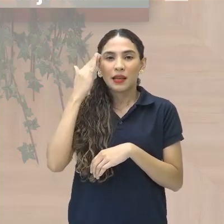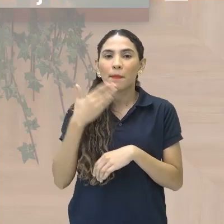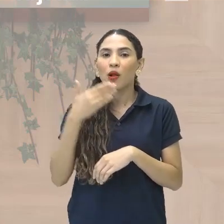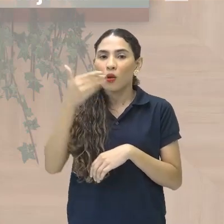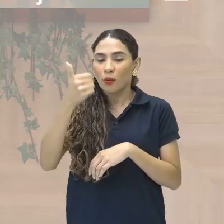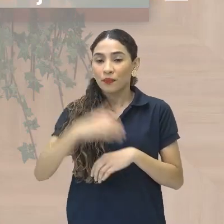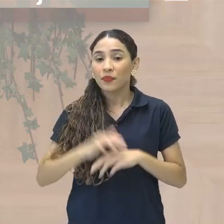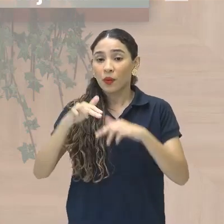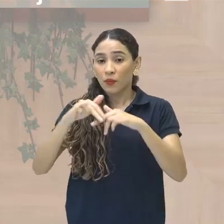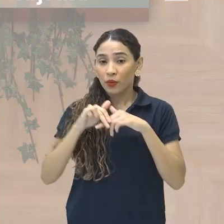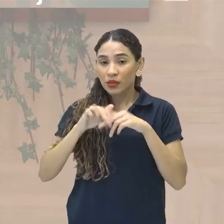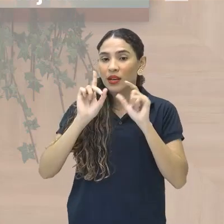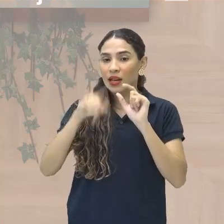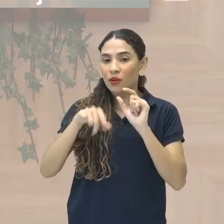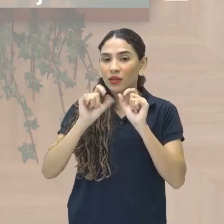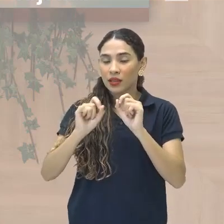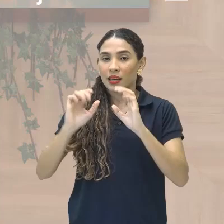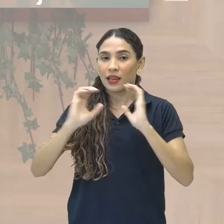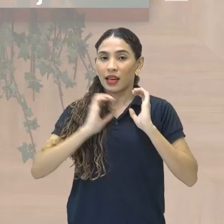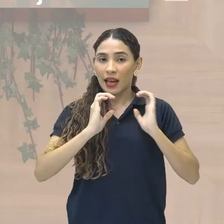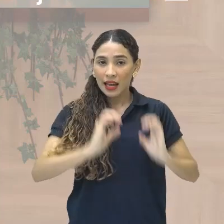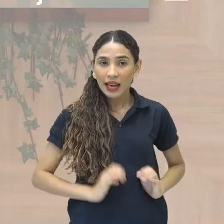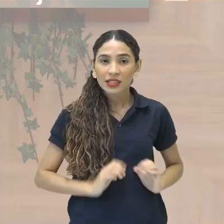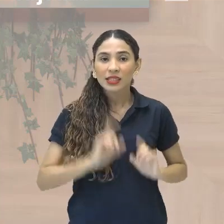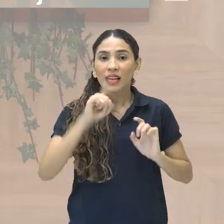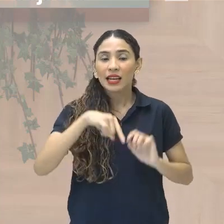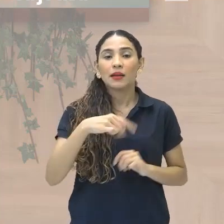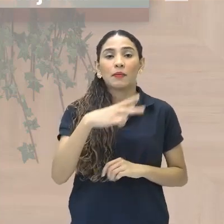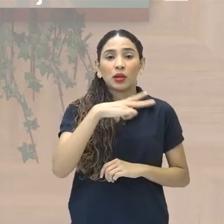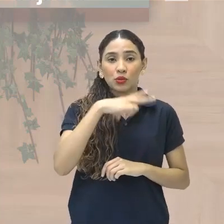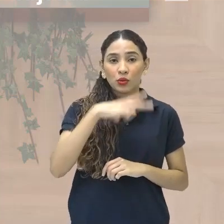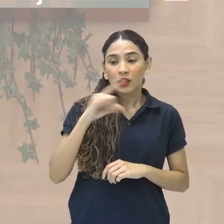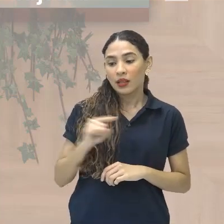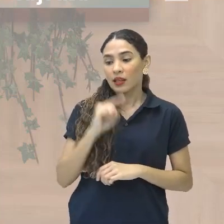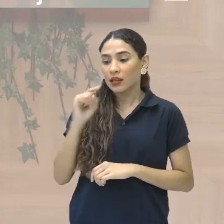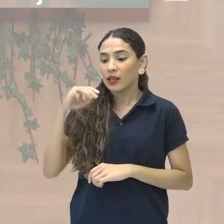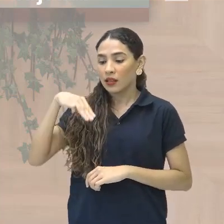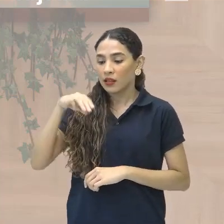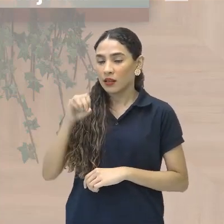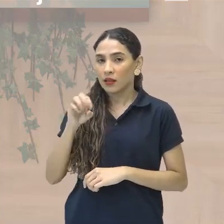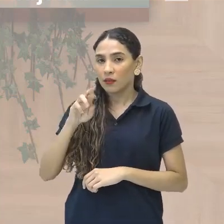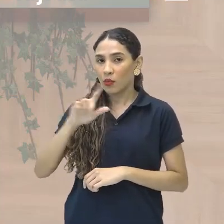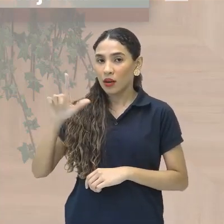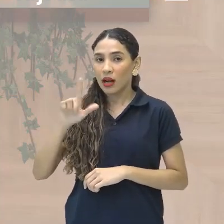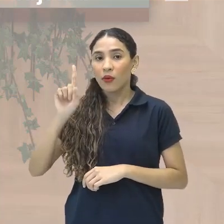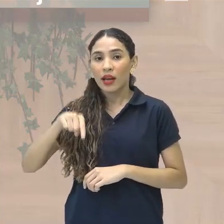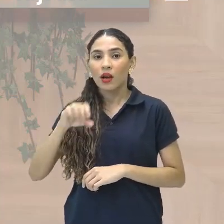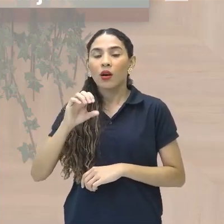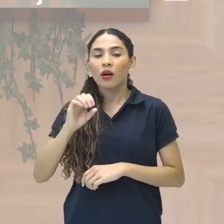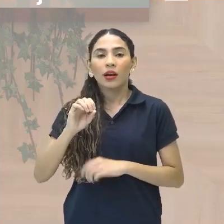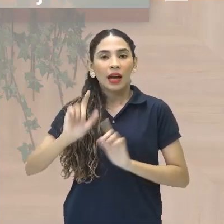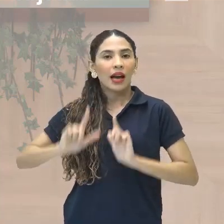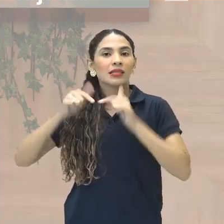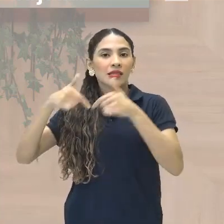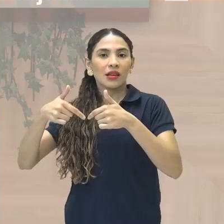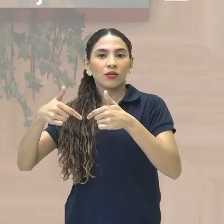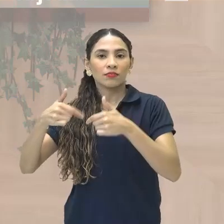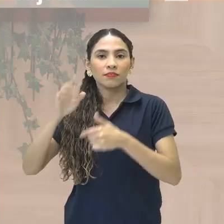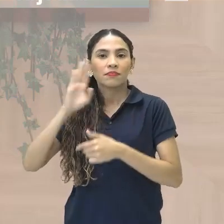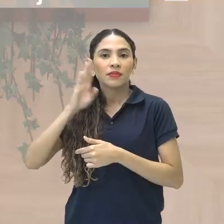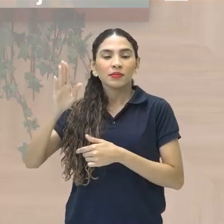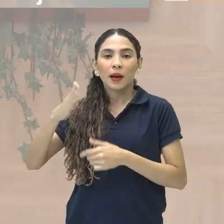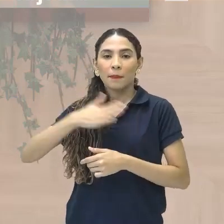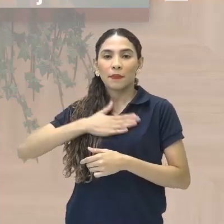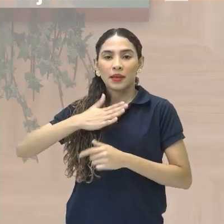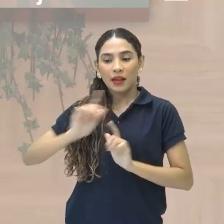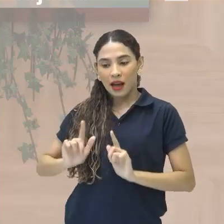daí. Por isso que a ética é subjetiva, enquanto que a moral é algo objetiva, está ligada diretamente à